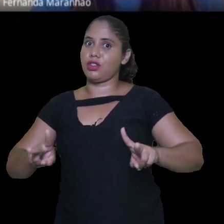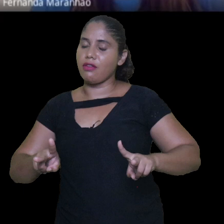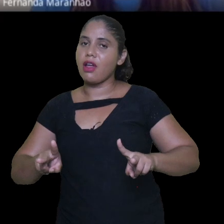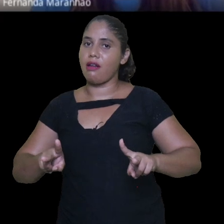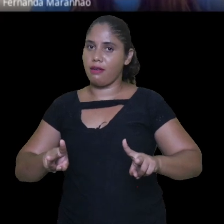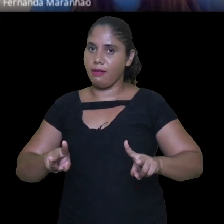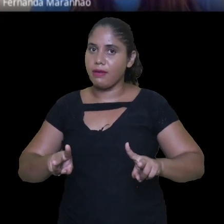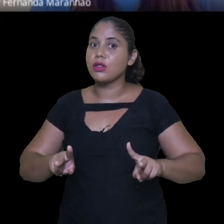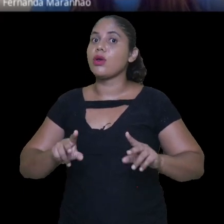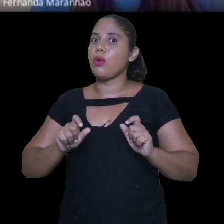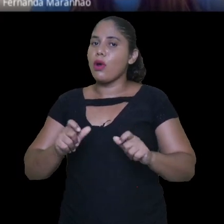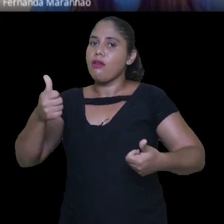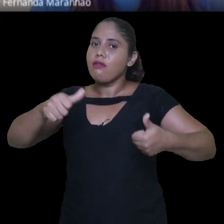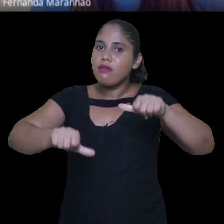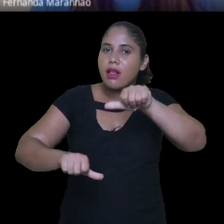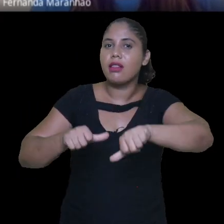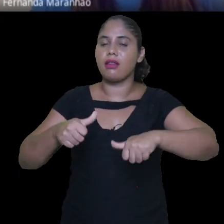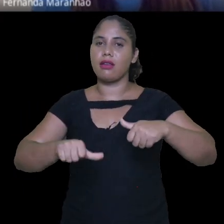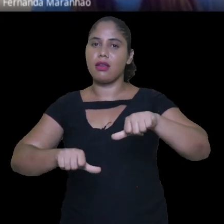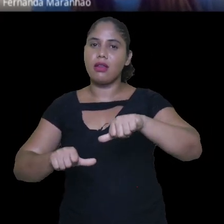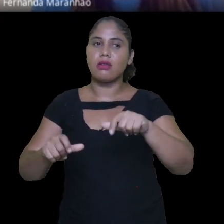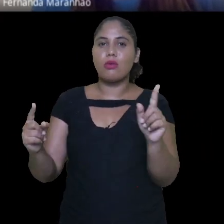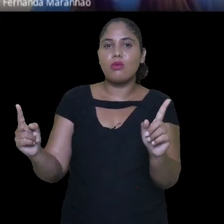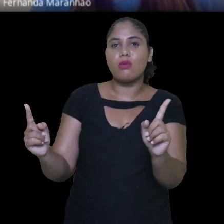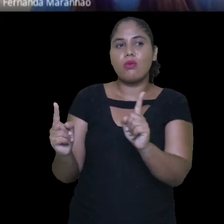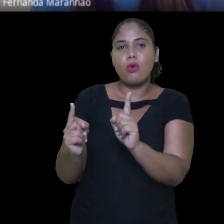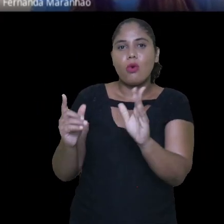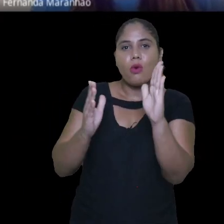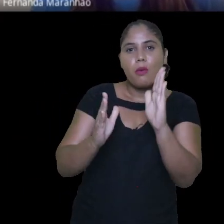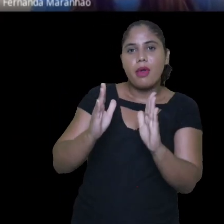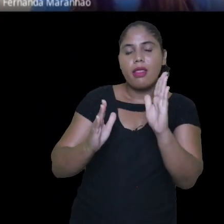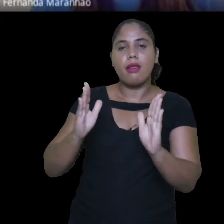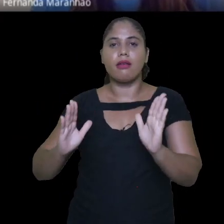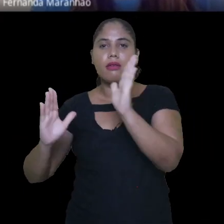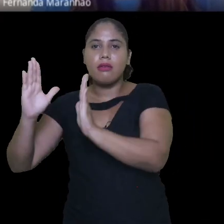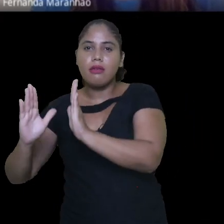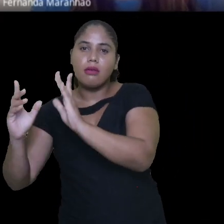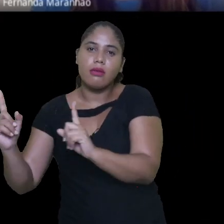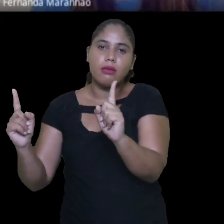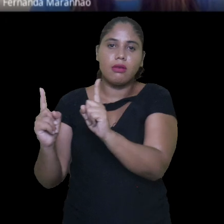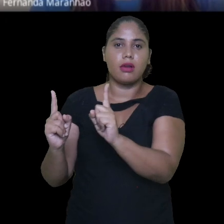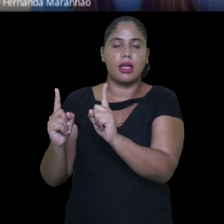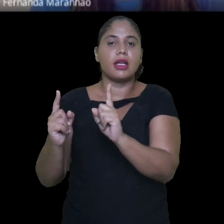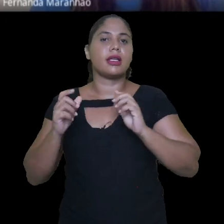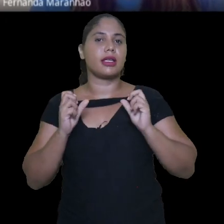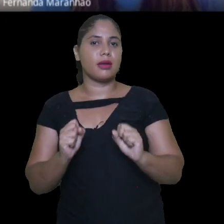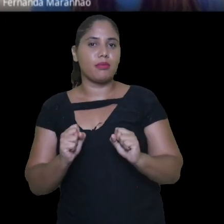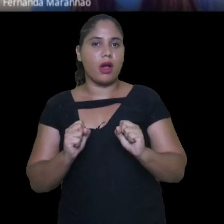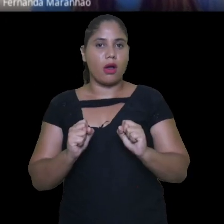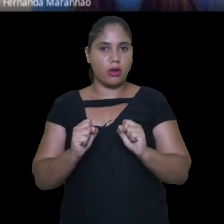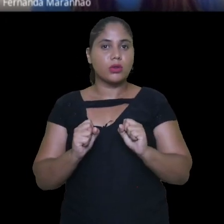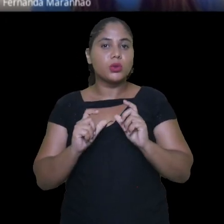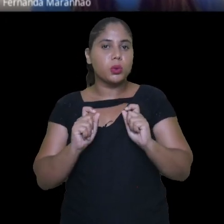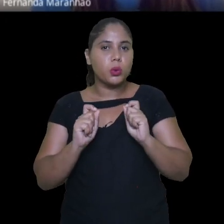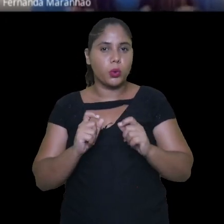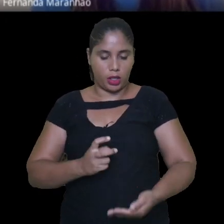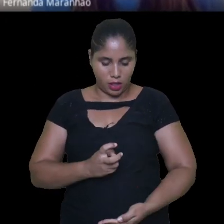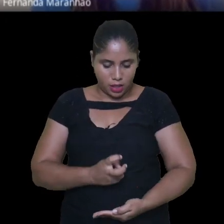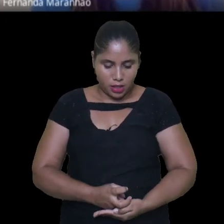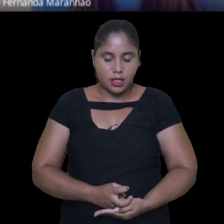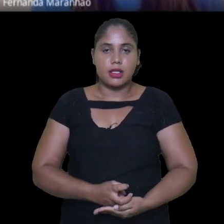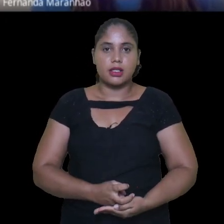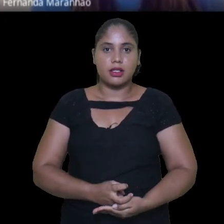gestacional, sem que esse bebê precise ser tirado do útero, sem que precise ser feita a interrupção da gestação. Então, de uma forma